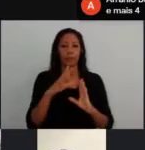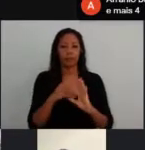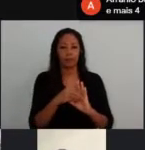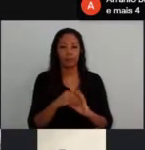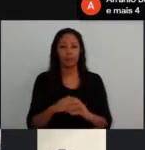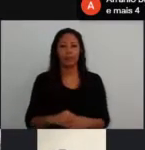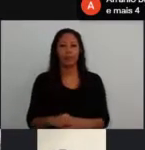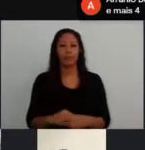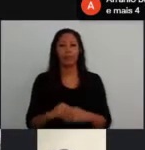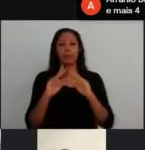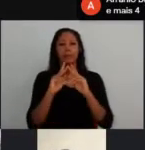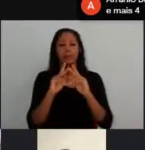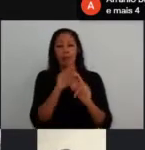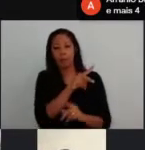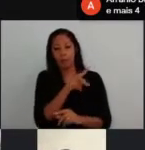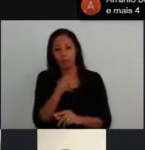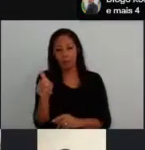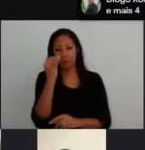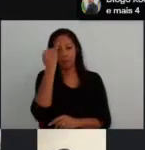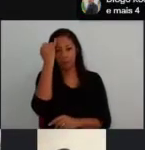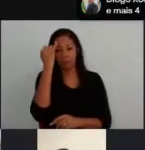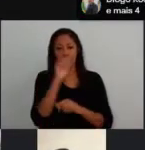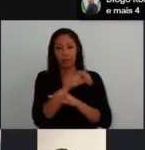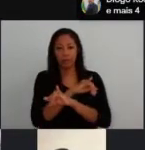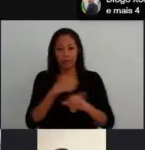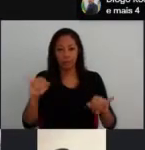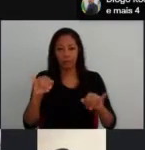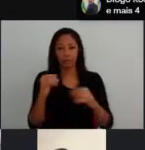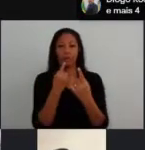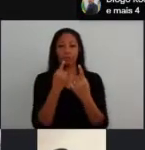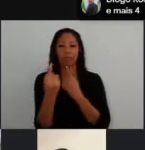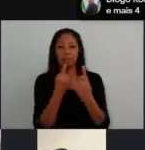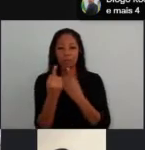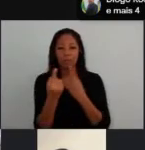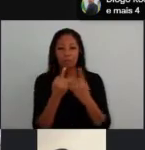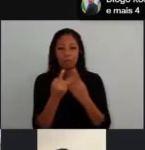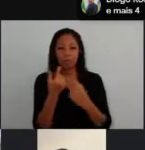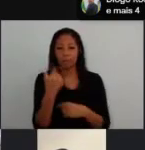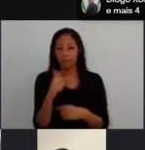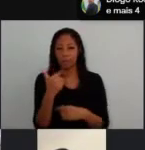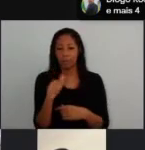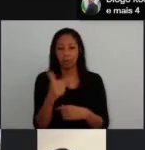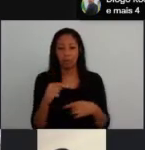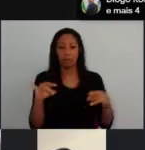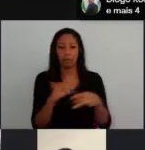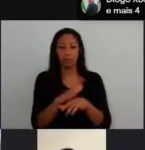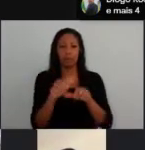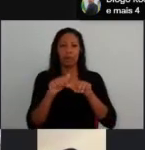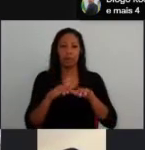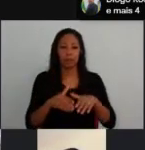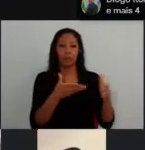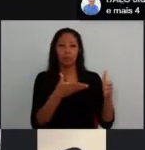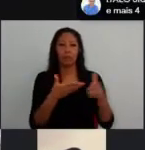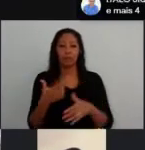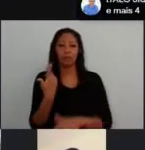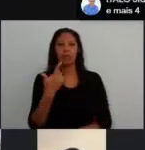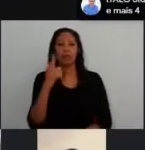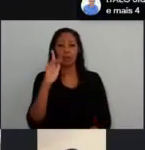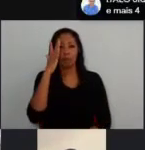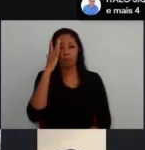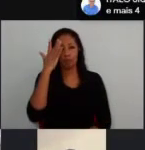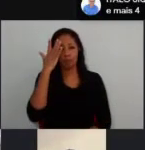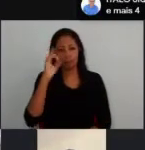Irani Guedes já informou que não havia mais nenhuma matéria para deliberar. Deu por encerrada a sessão, convocando outra para o dia seguinte, em